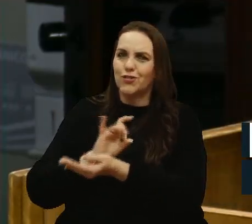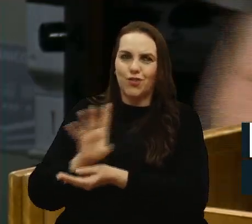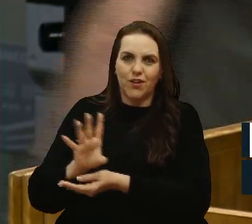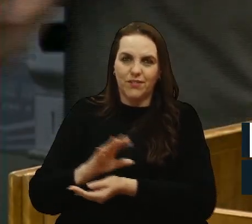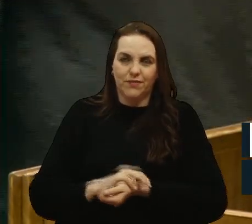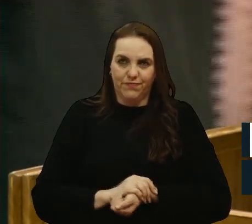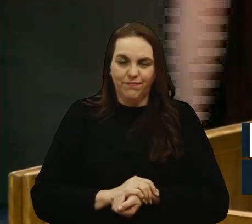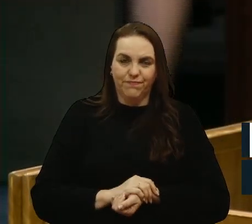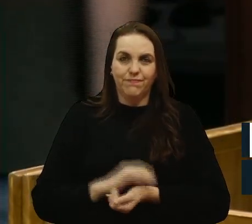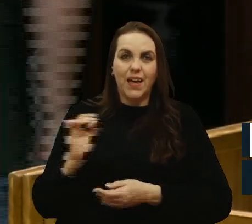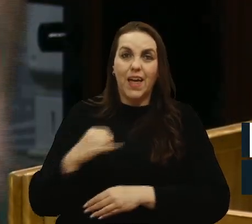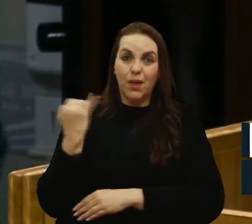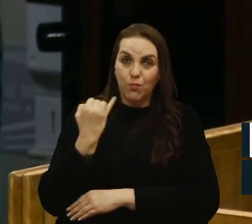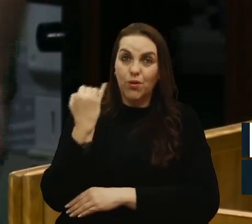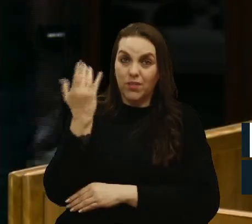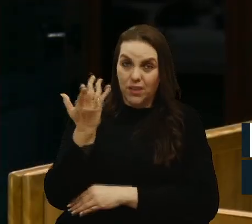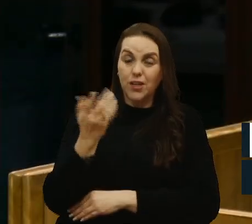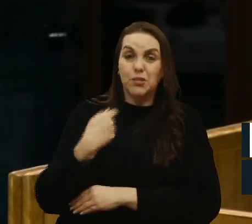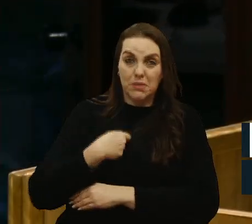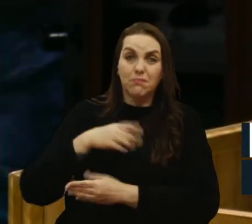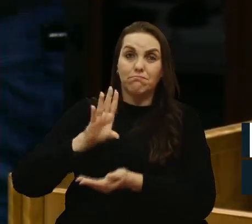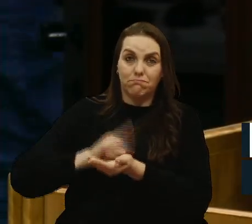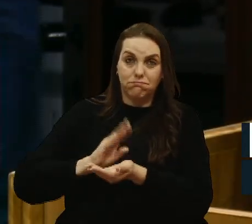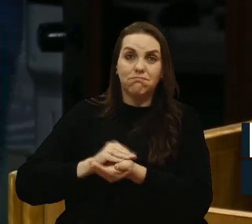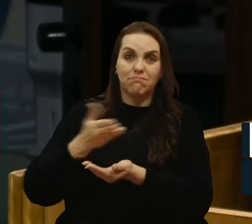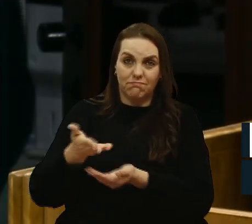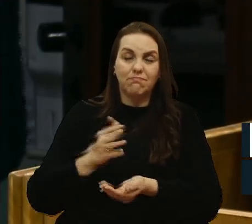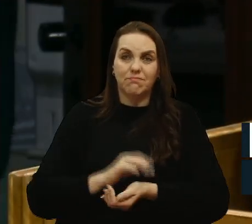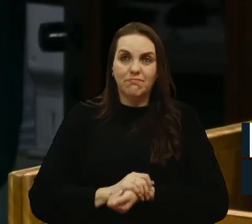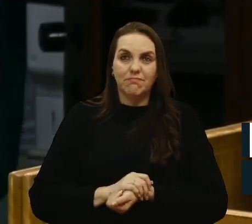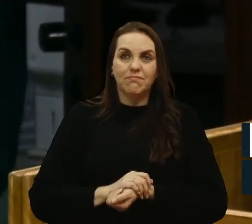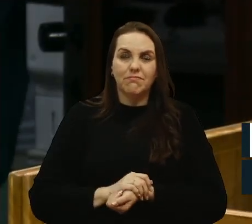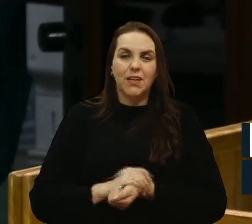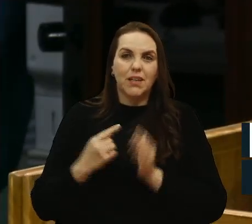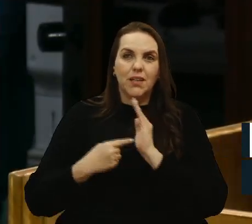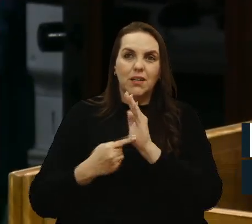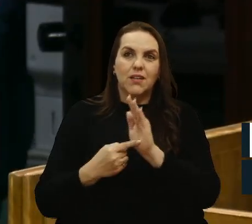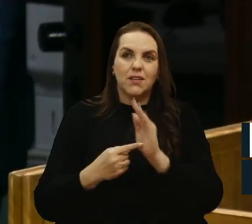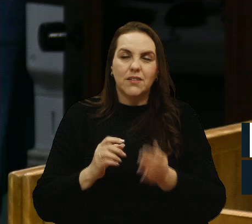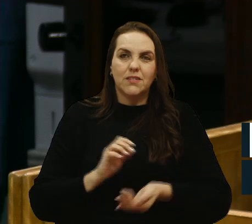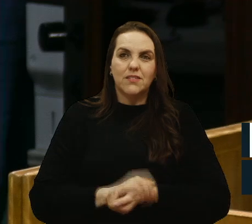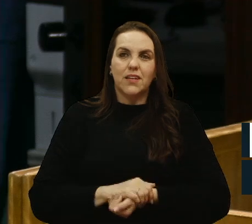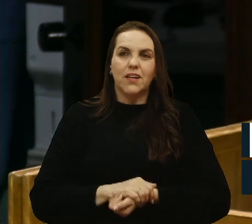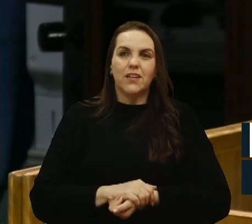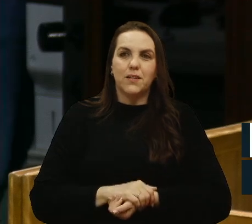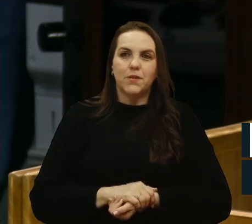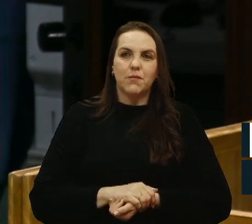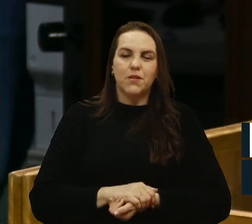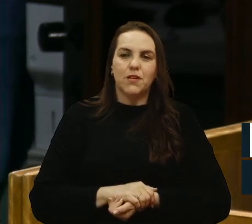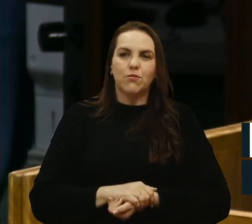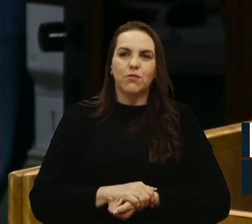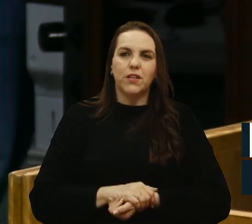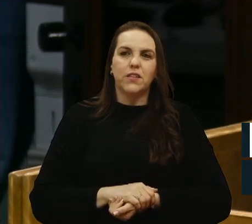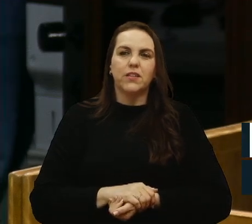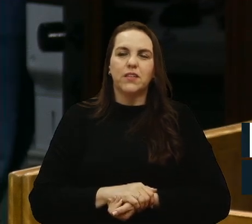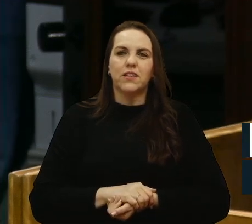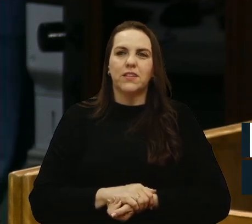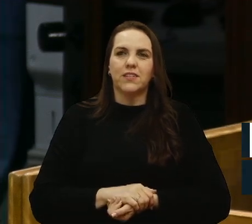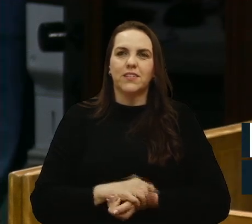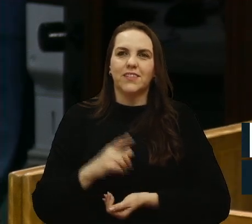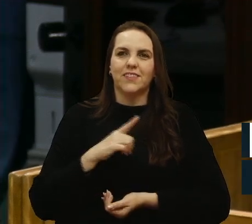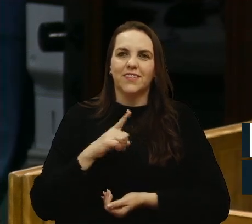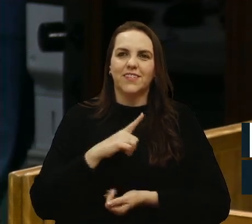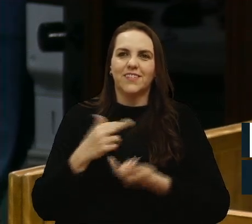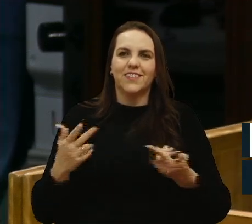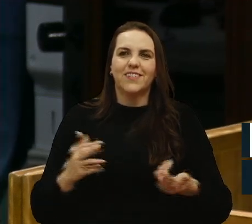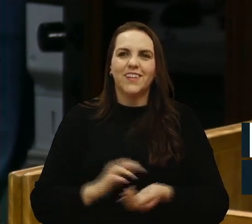que os registros fiquem para mostrar a opinião sobre determinado tema. Eu estava